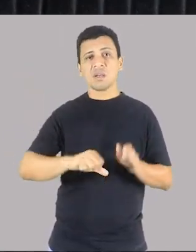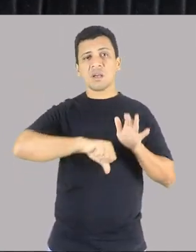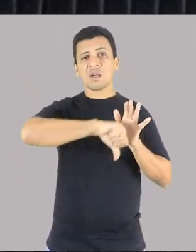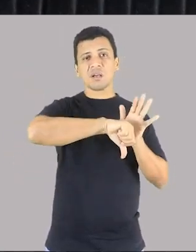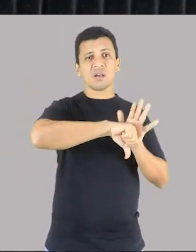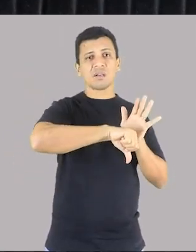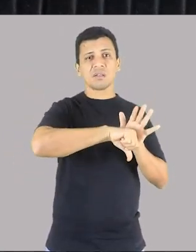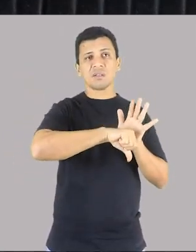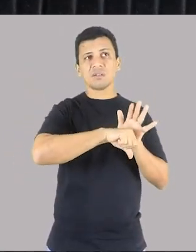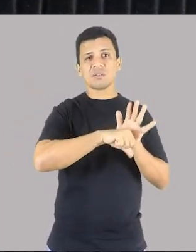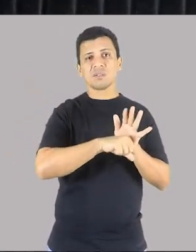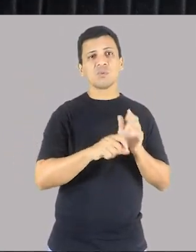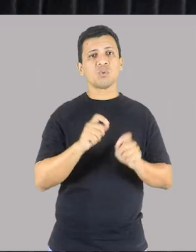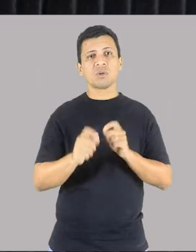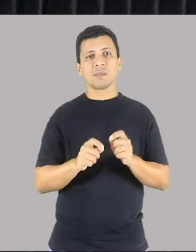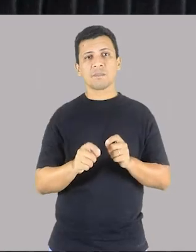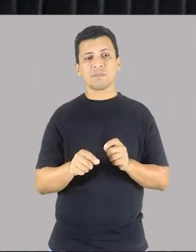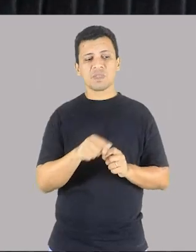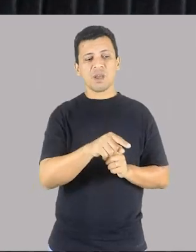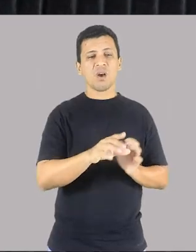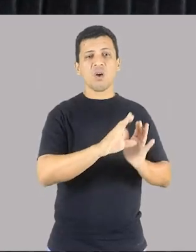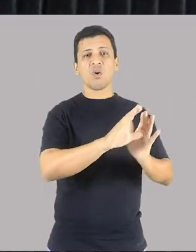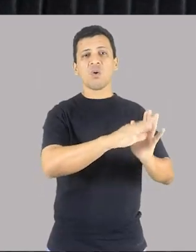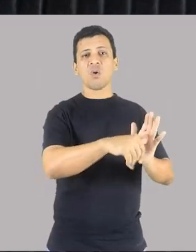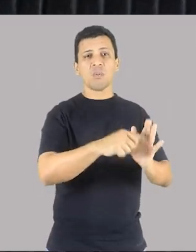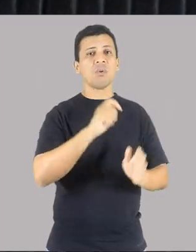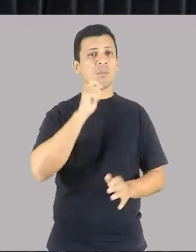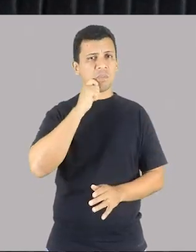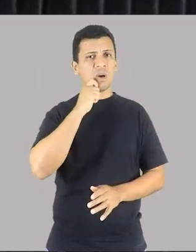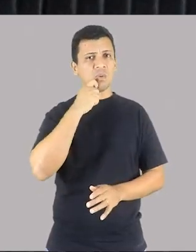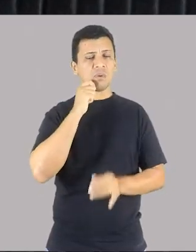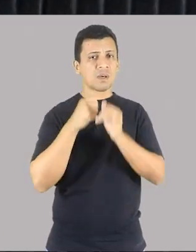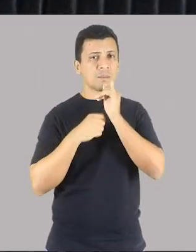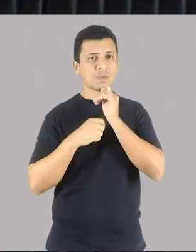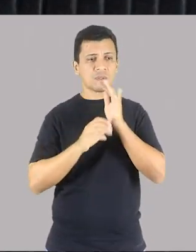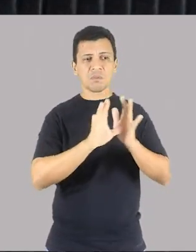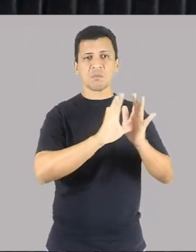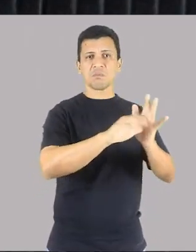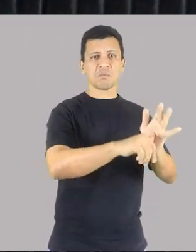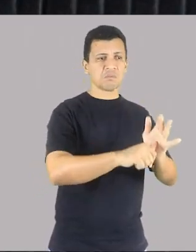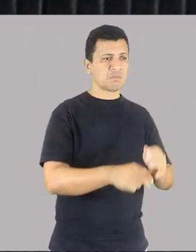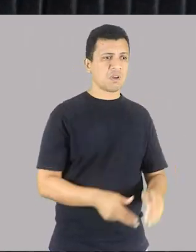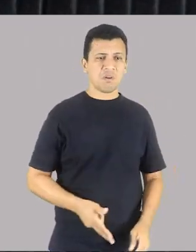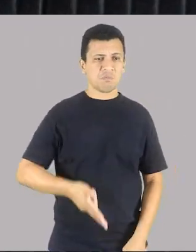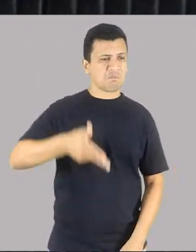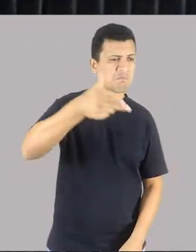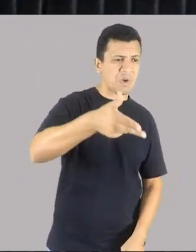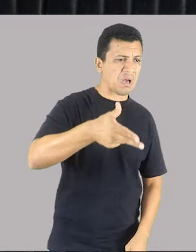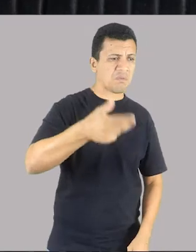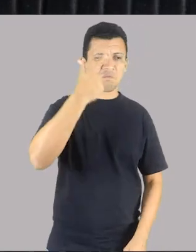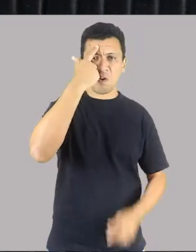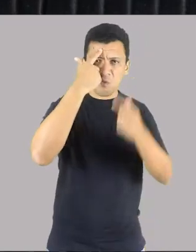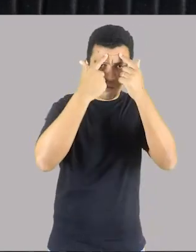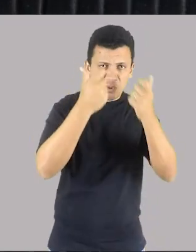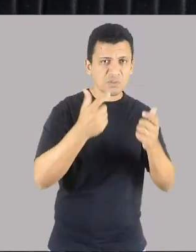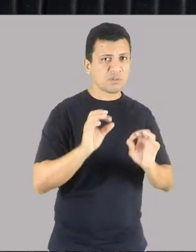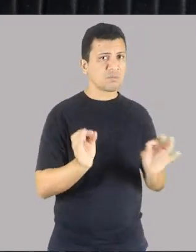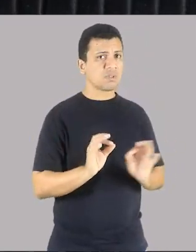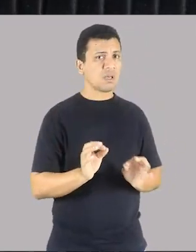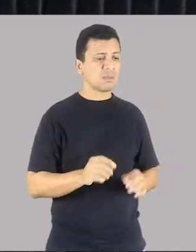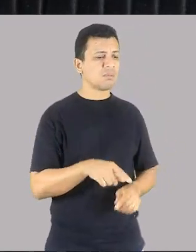direito penal, a gente consegue observar que existem alguns crimes em que pode ser aplicado o princípio da insignificância, como